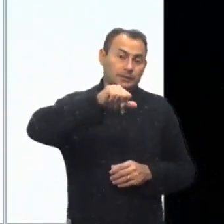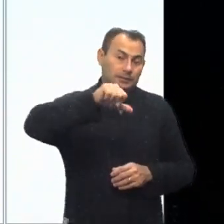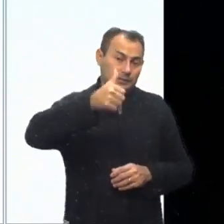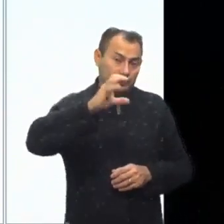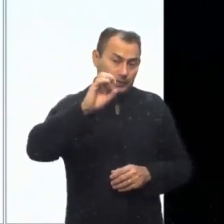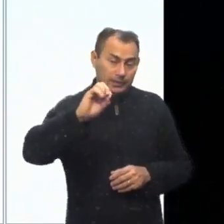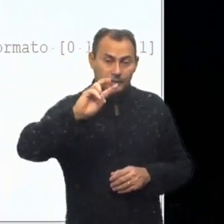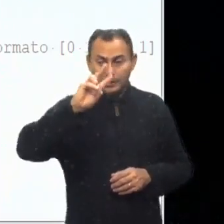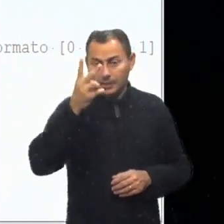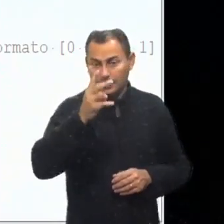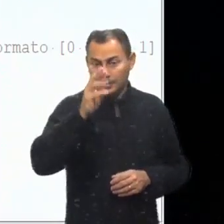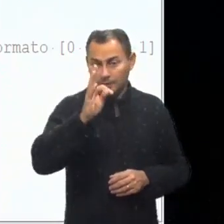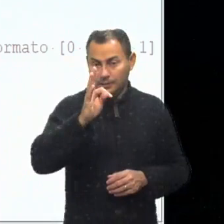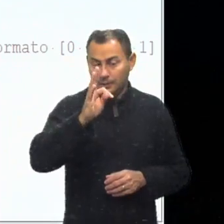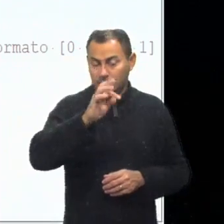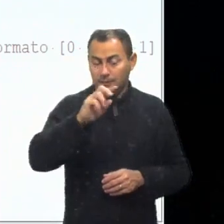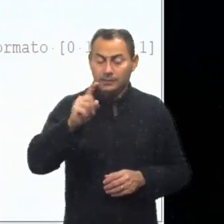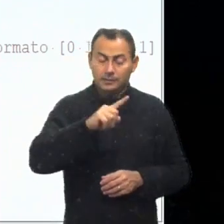feito.